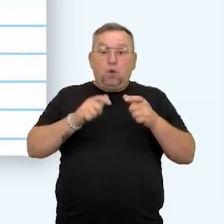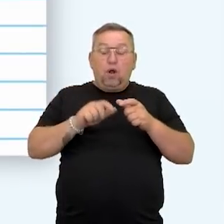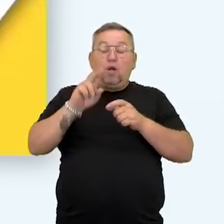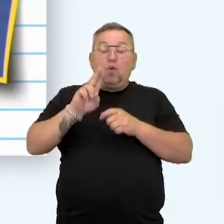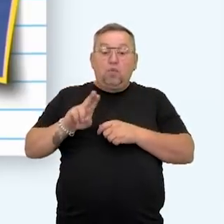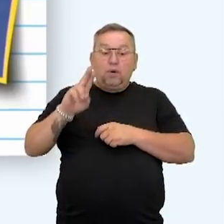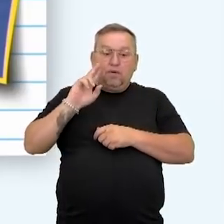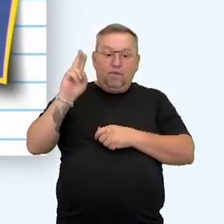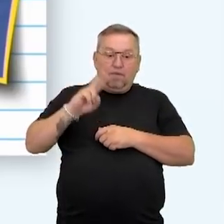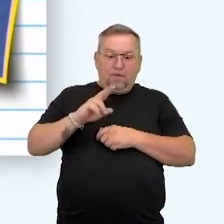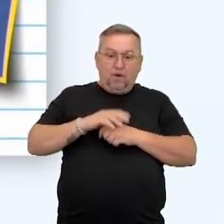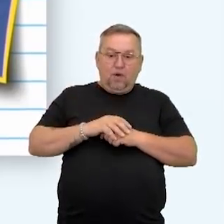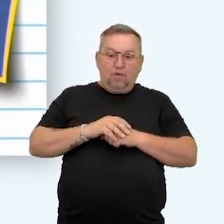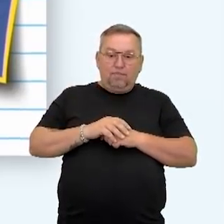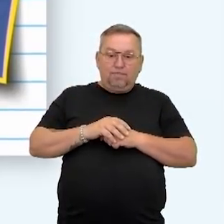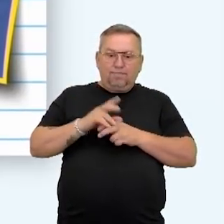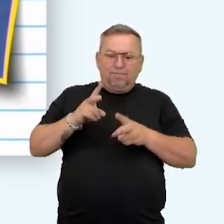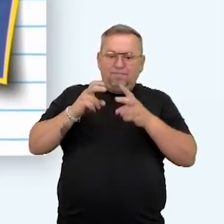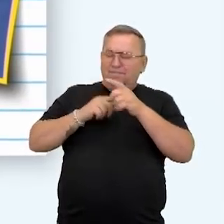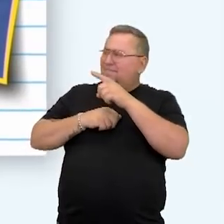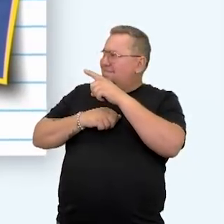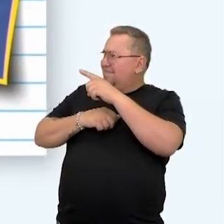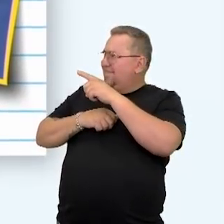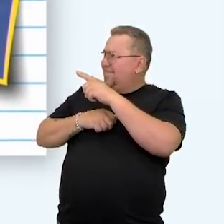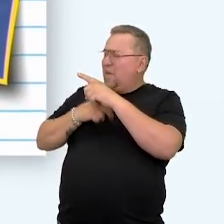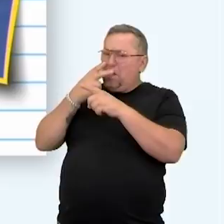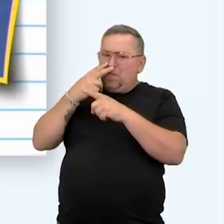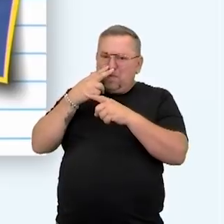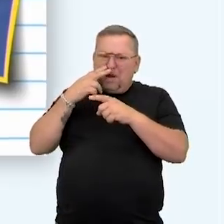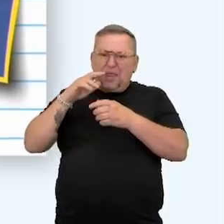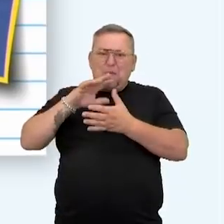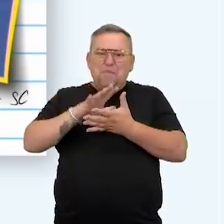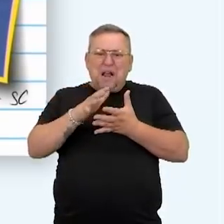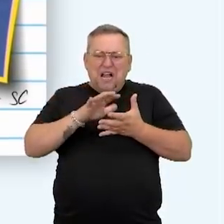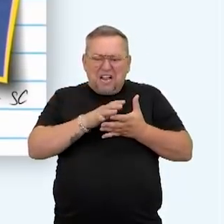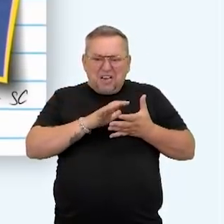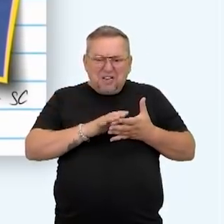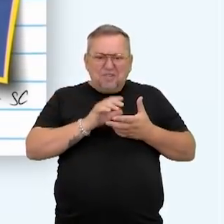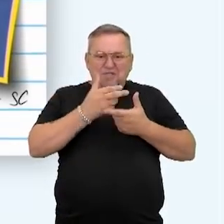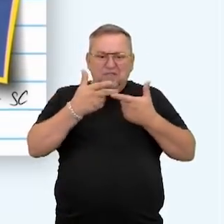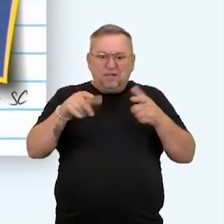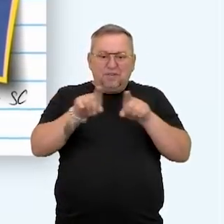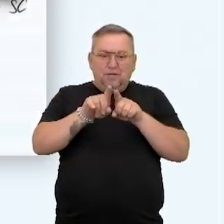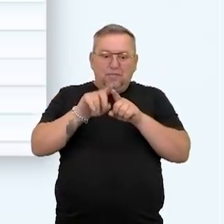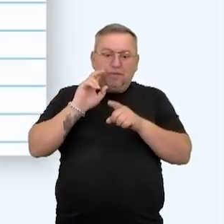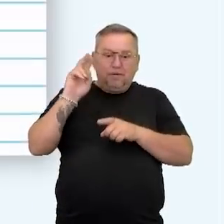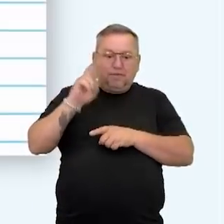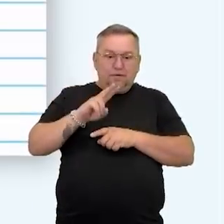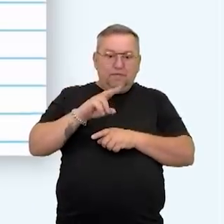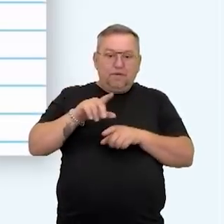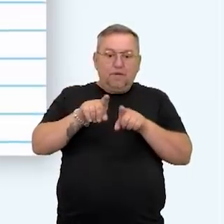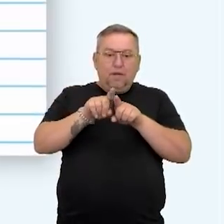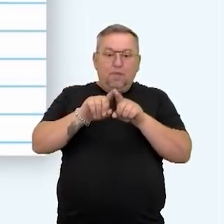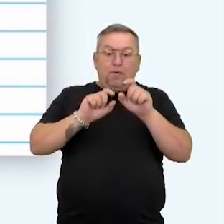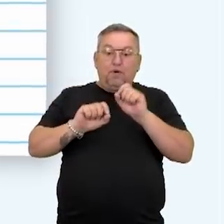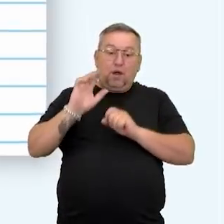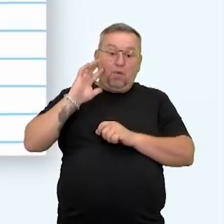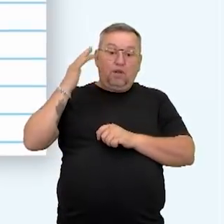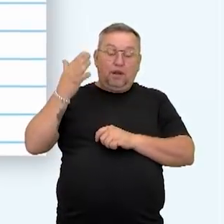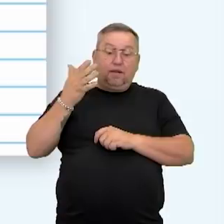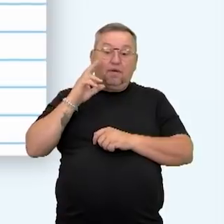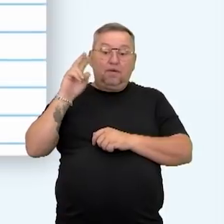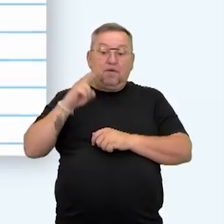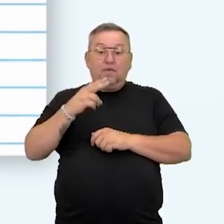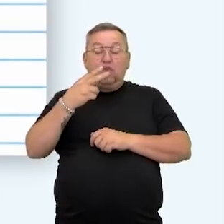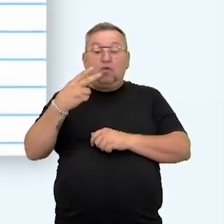fotos como essas, não temos a impressão de que as cidades são manchas? Então, quando a distância distância entre as bordas das manchas urbanizadas principais